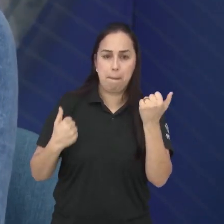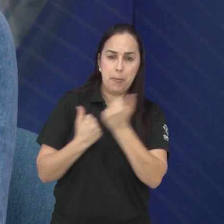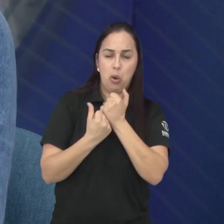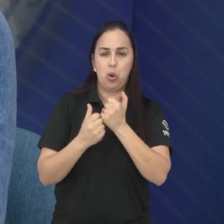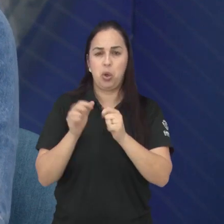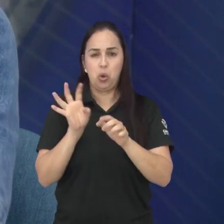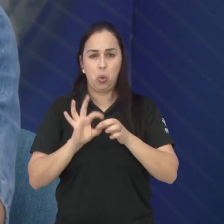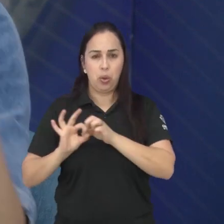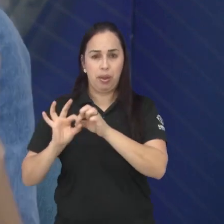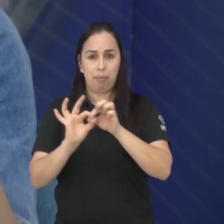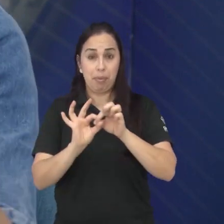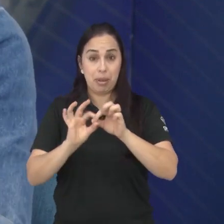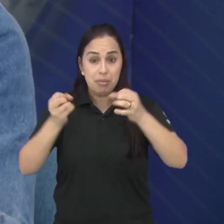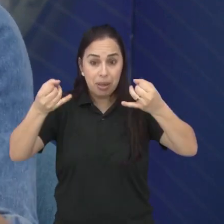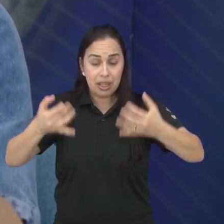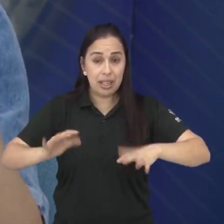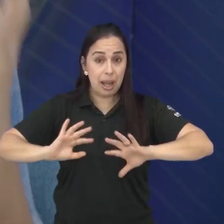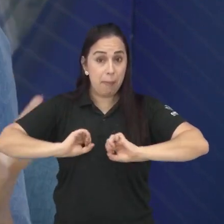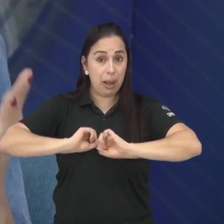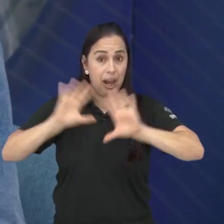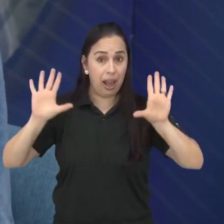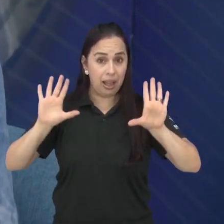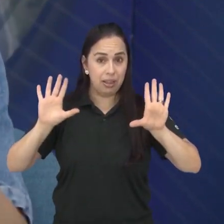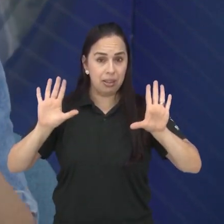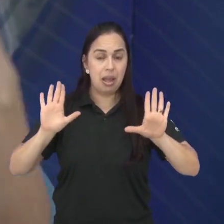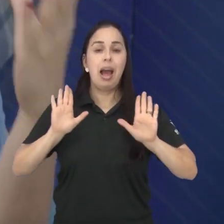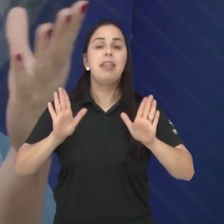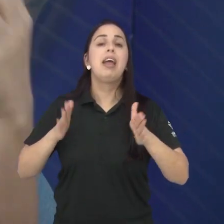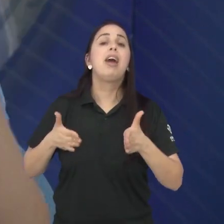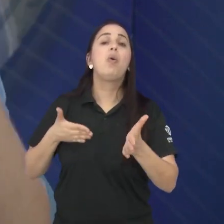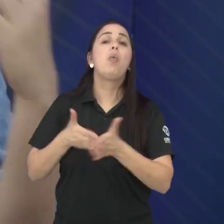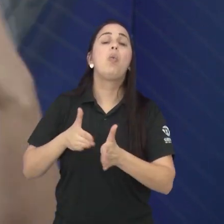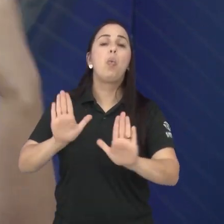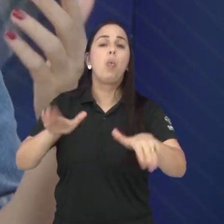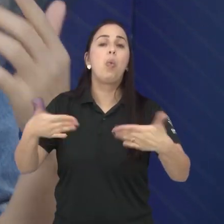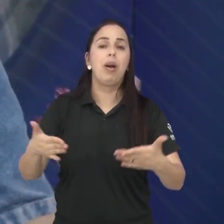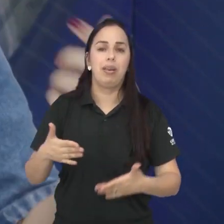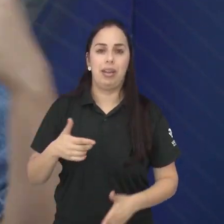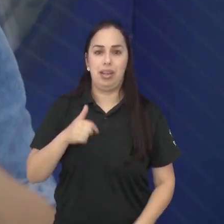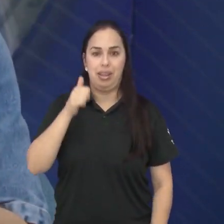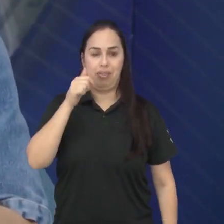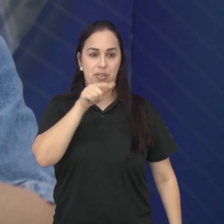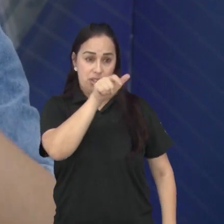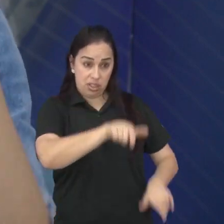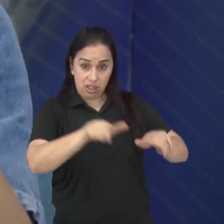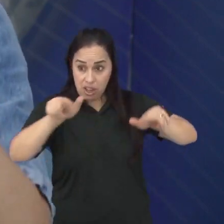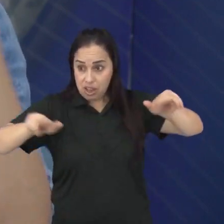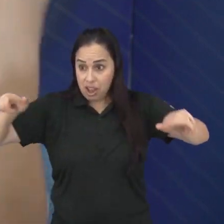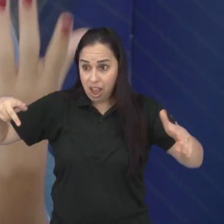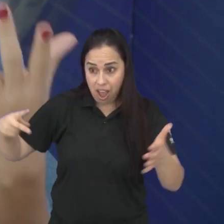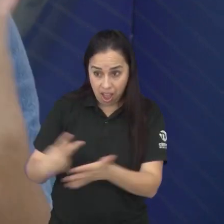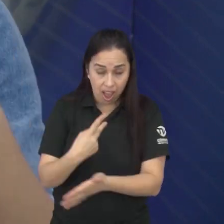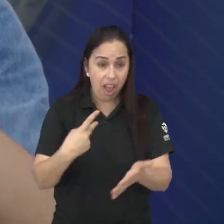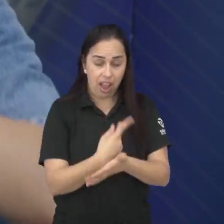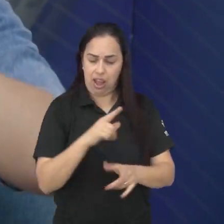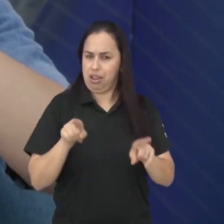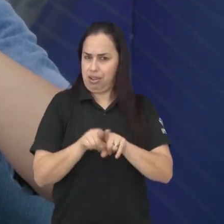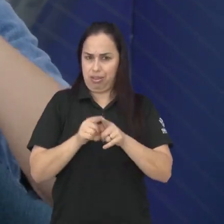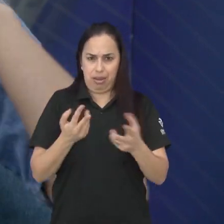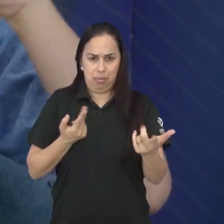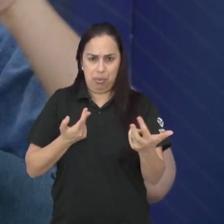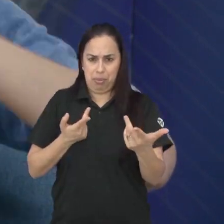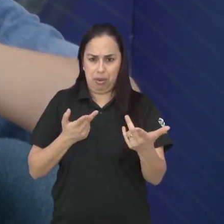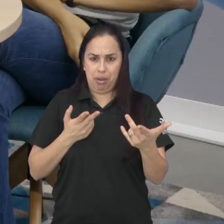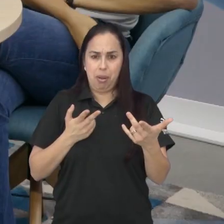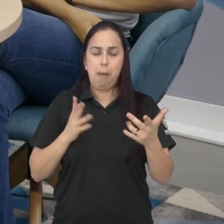mas para ficar claro, até que ponto? Porque não é porque somos mulheres, eu erro, você erra, todos nós erramos, não quer